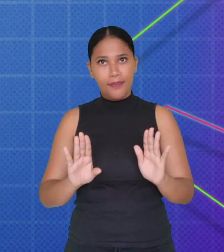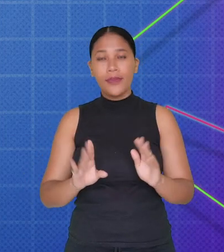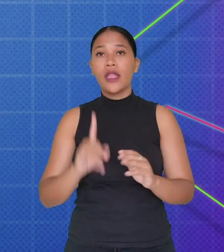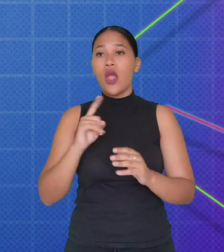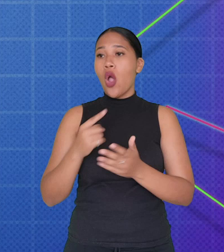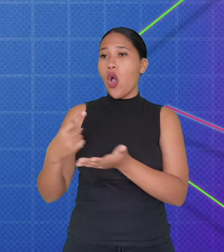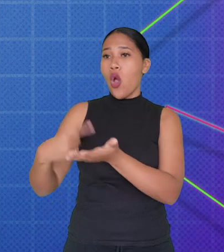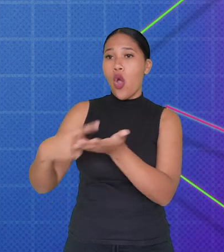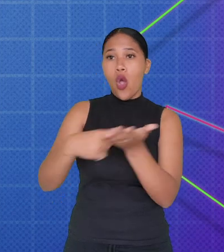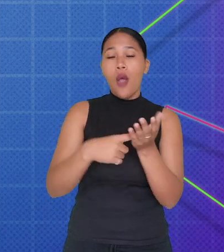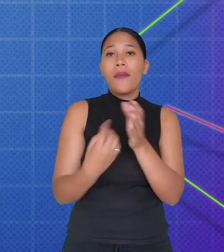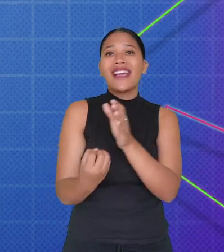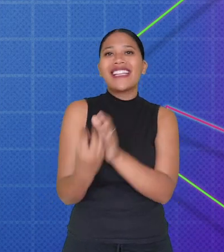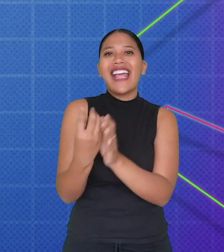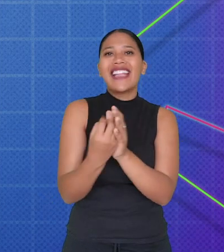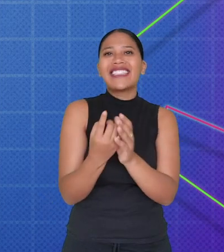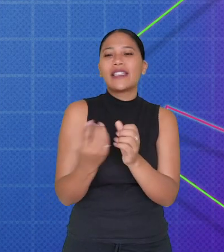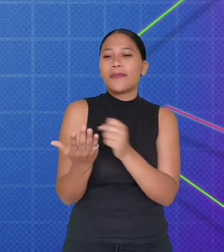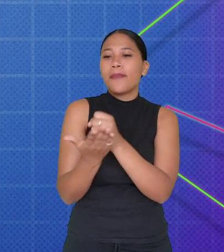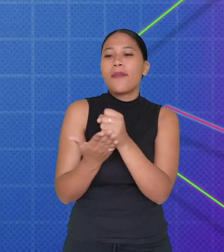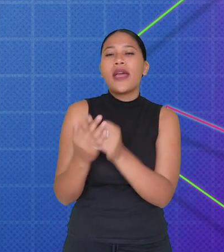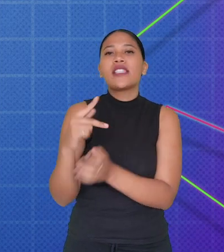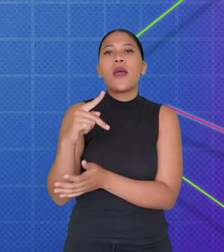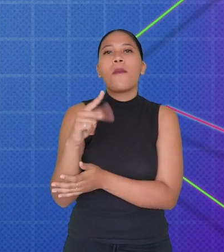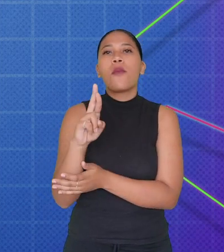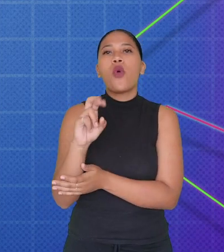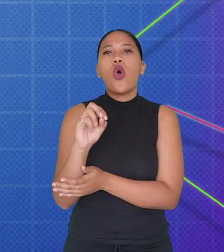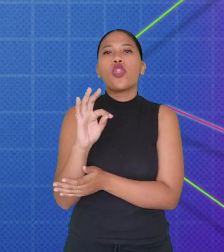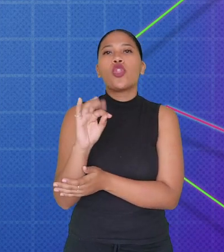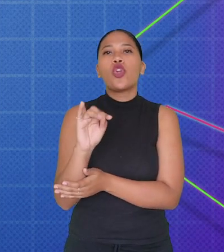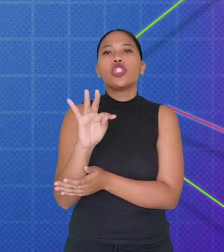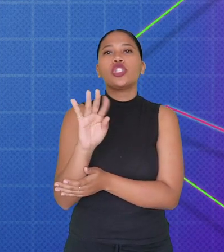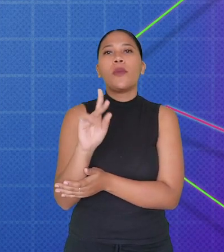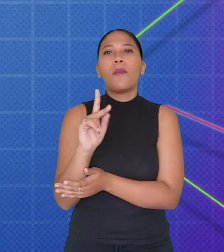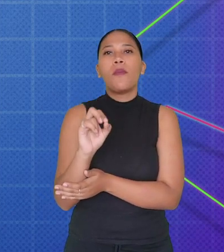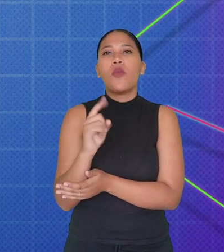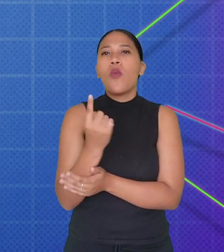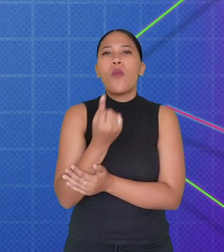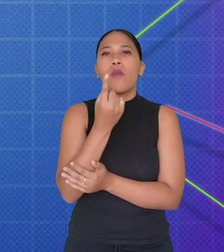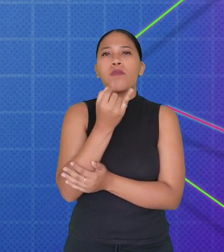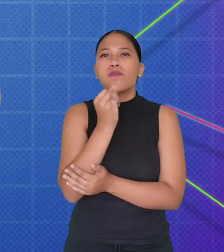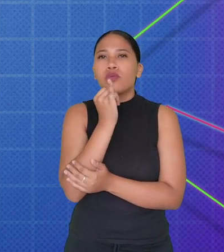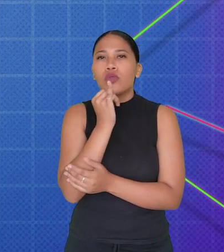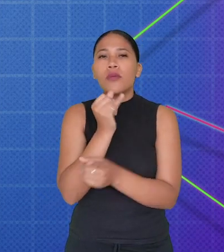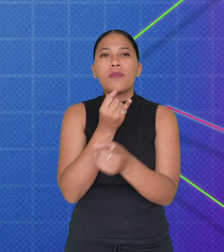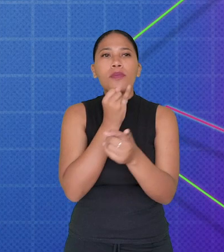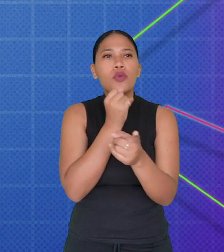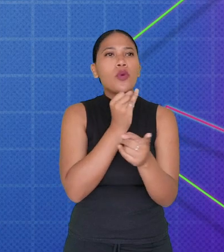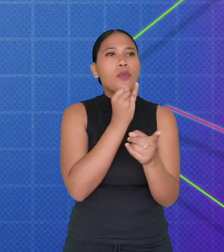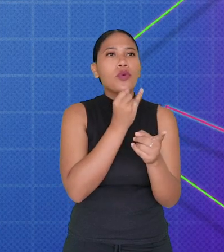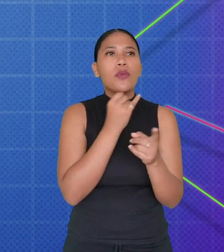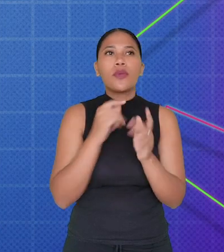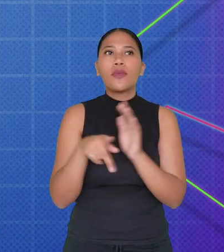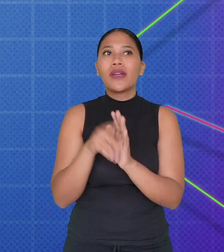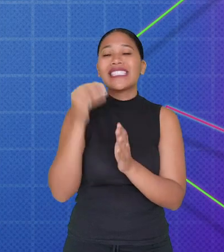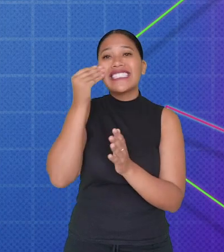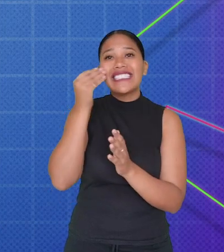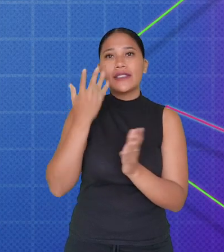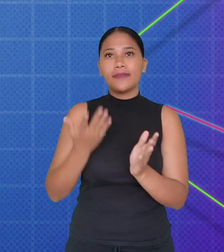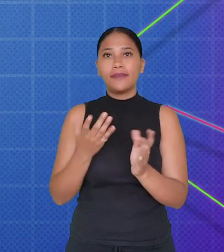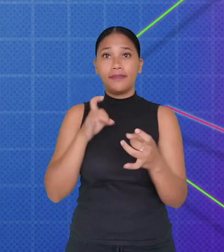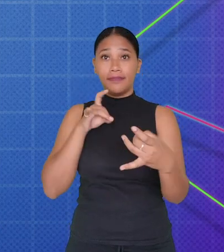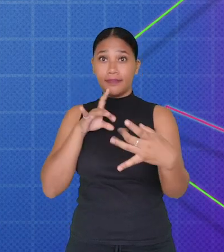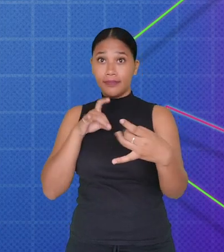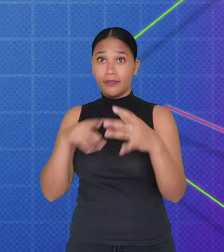em conjunto com as outras áreas para criar protótipos jogáveis e testá-los para avaliar o equilíbrio a jogabilidade e a diversão